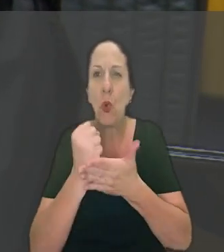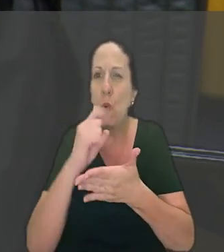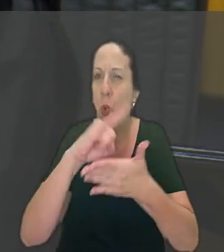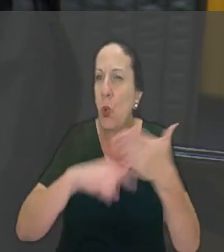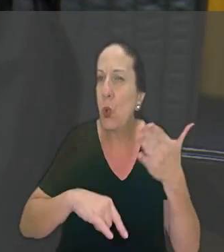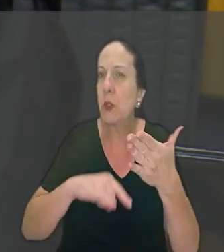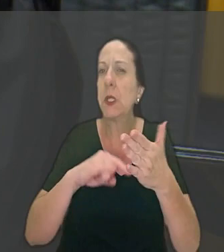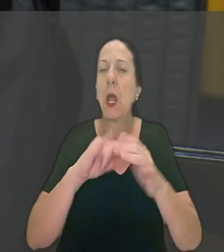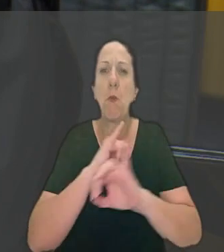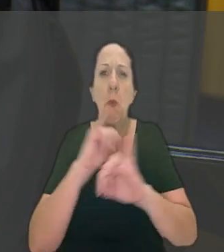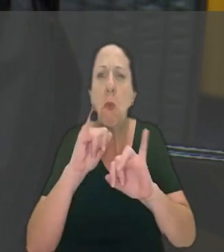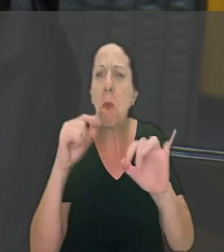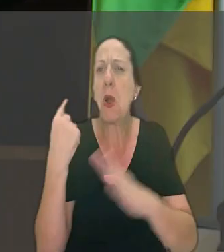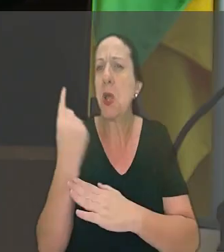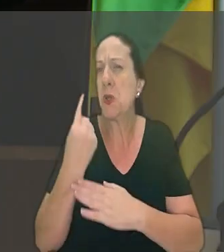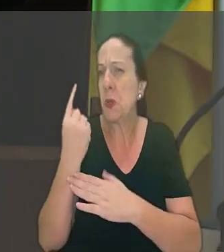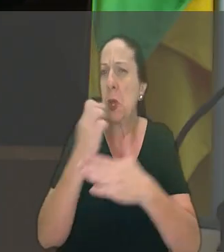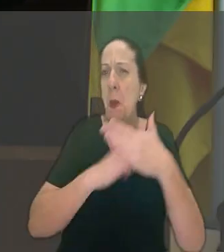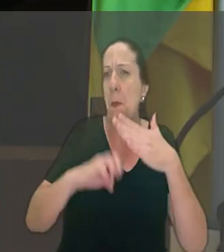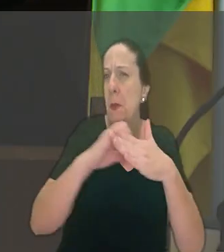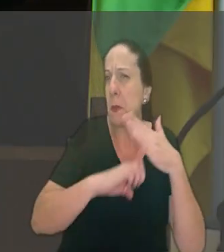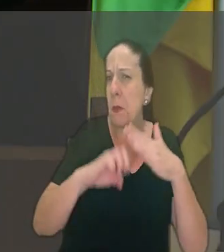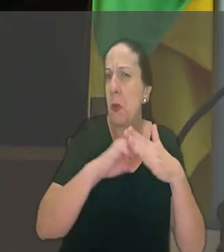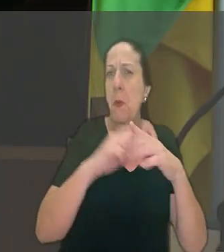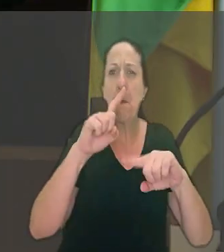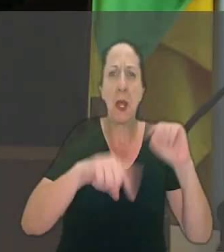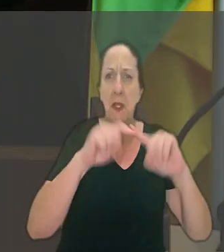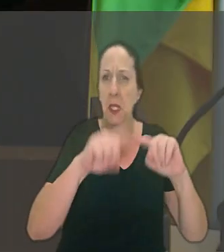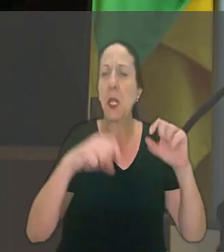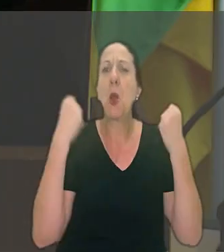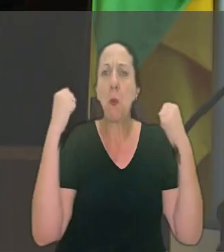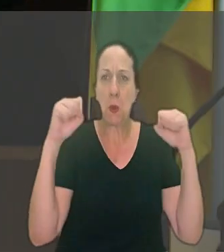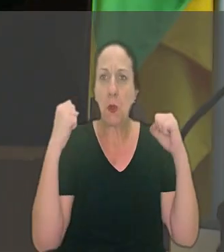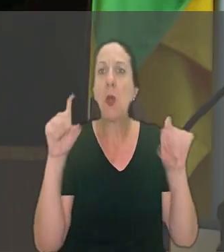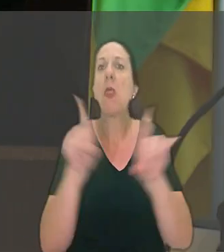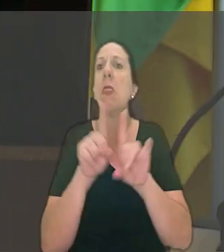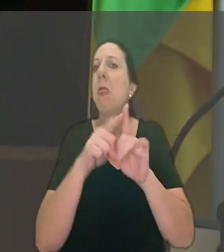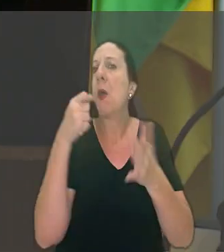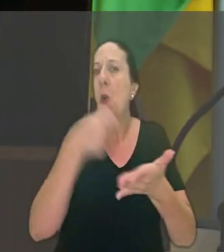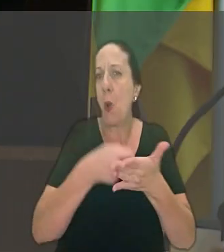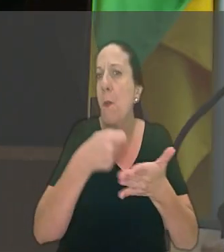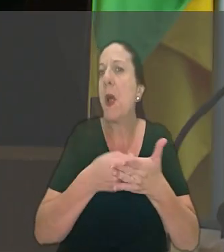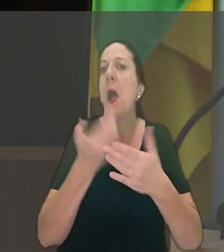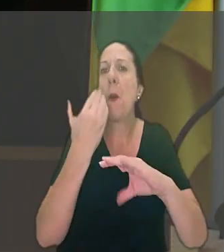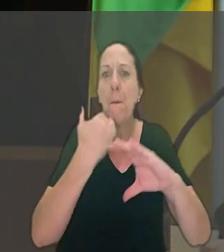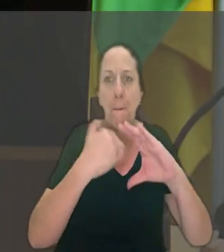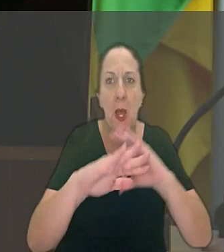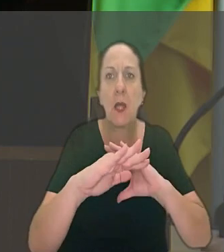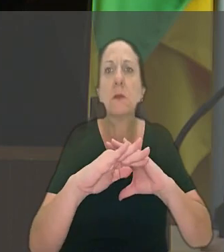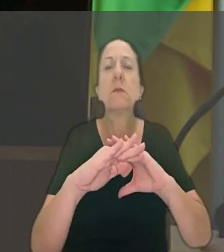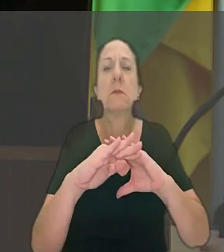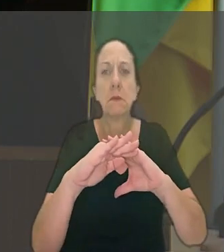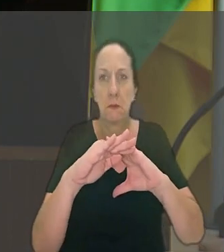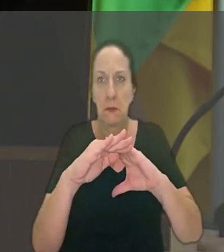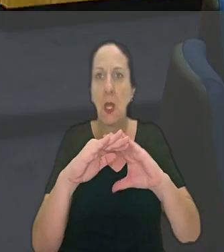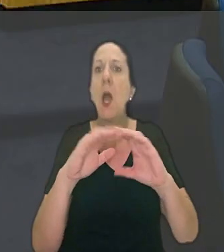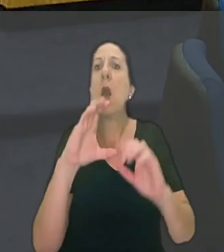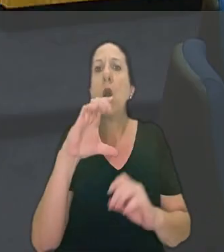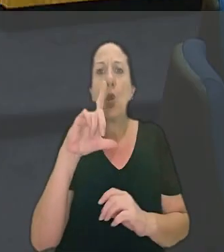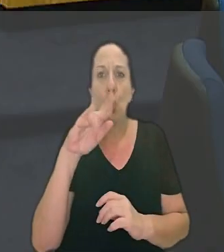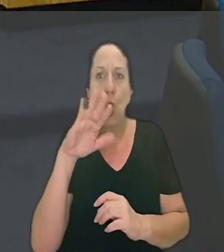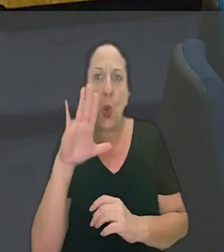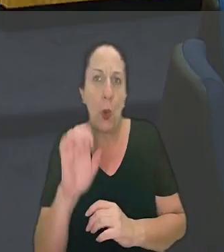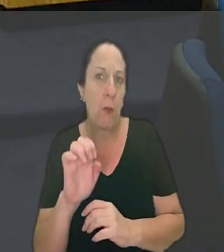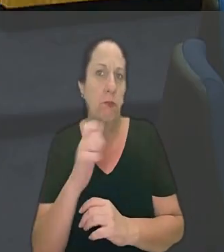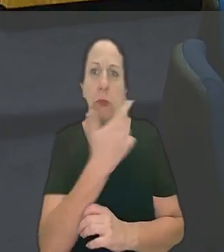contratos publicitários individuais com empresas de material esportivo também seriam obrigados a repassar parte desses valores